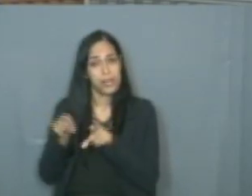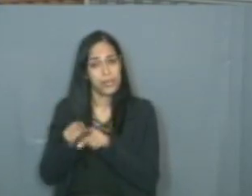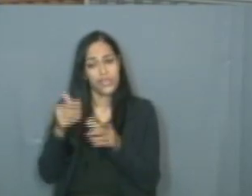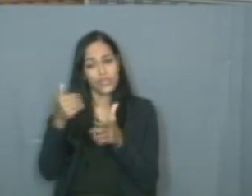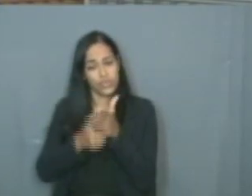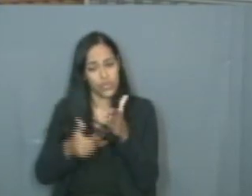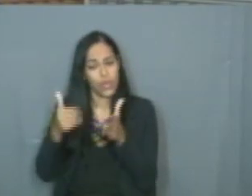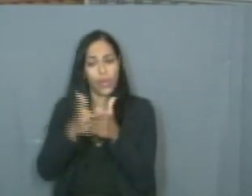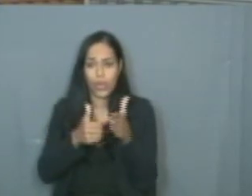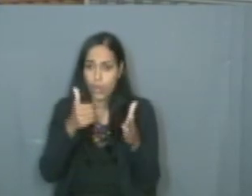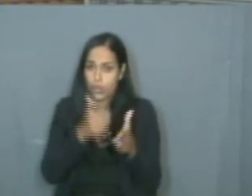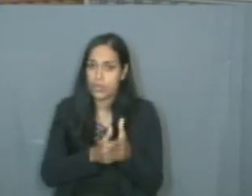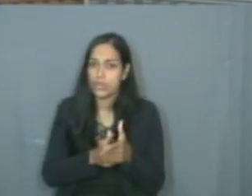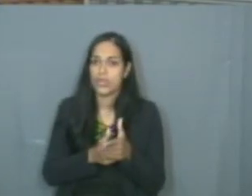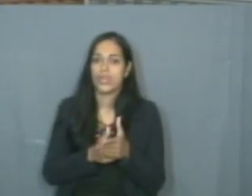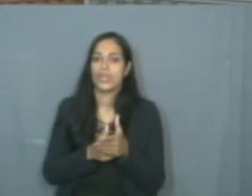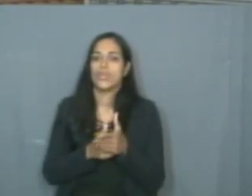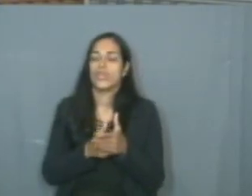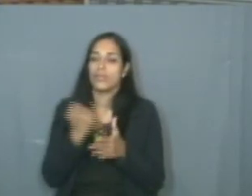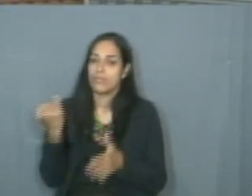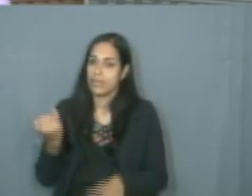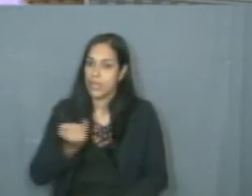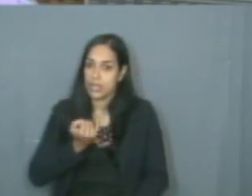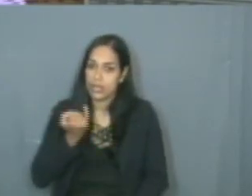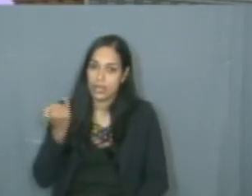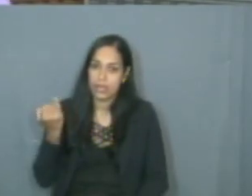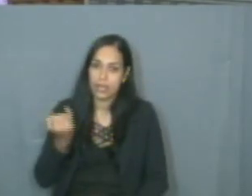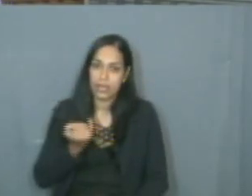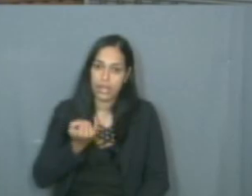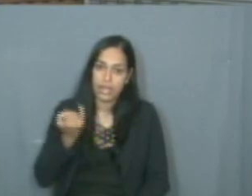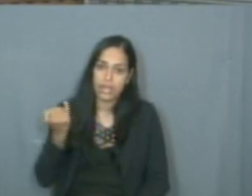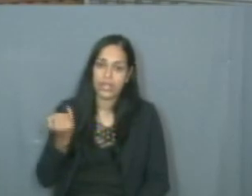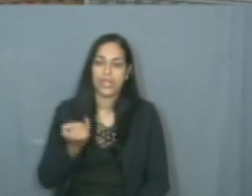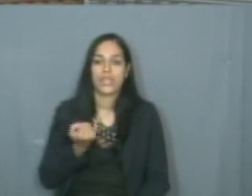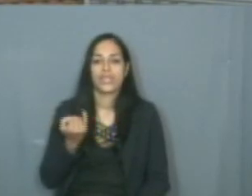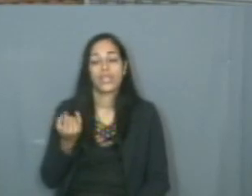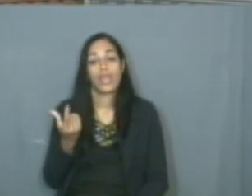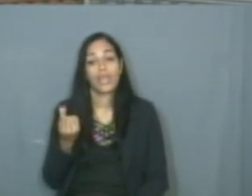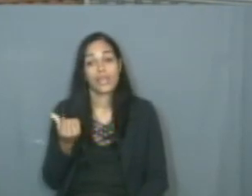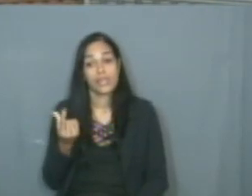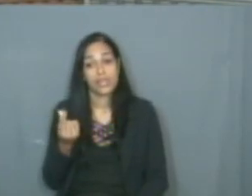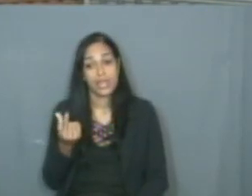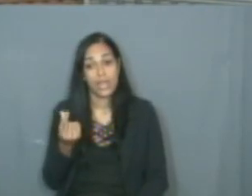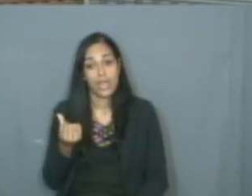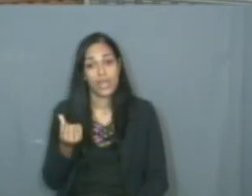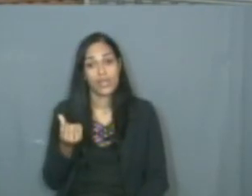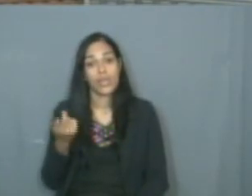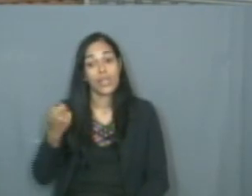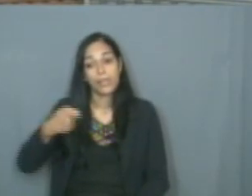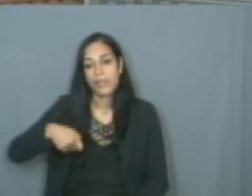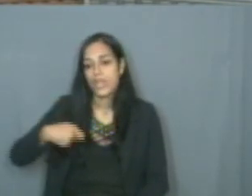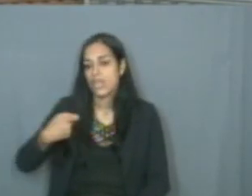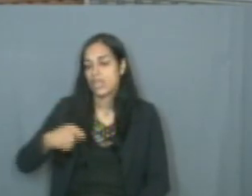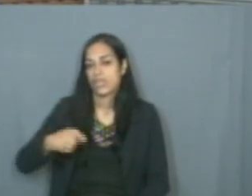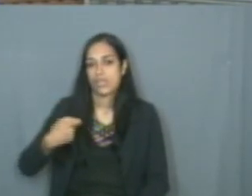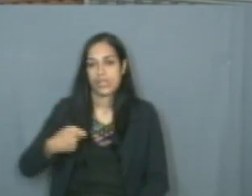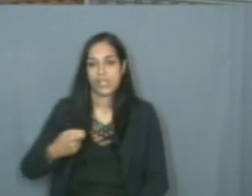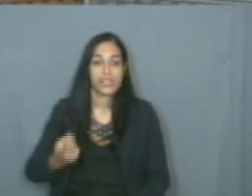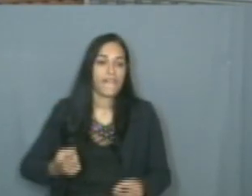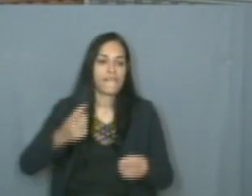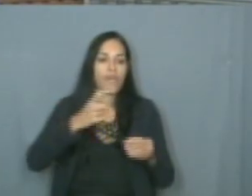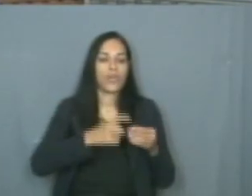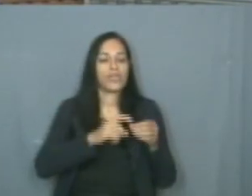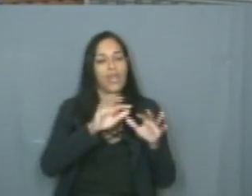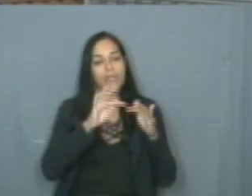estavam acontecendo, mas o mais importante é dizer que esse dinheiro tem que voltar para os bolsos